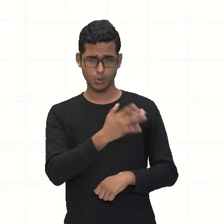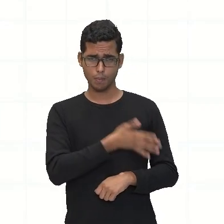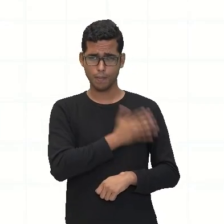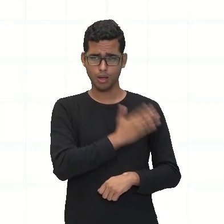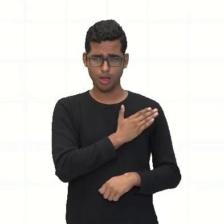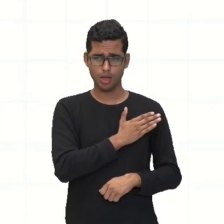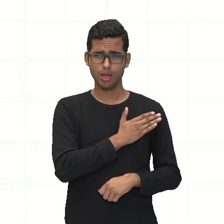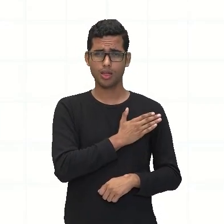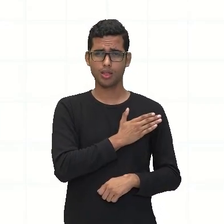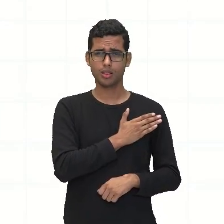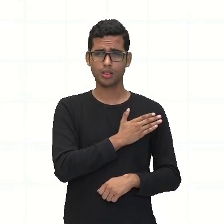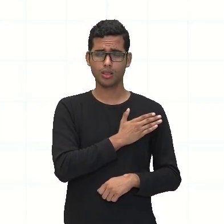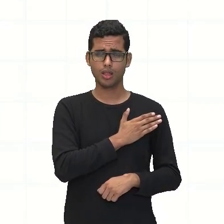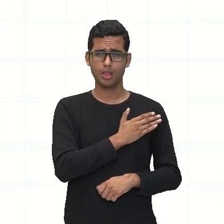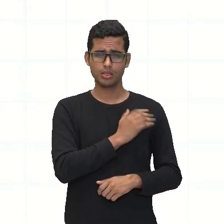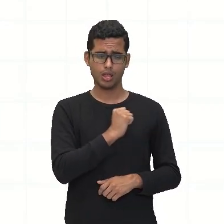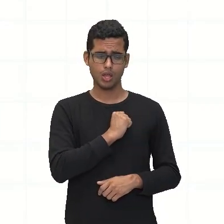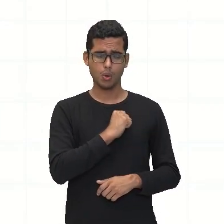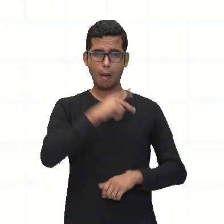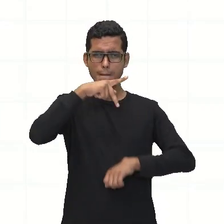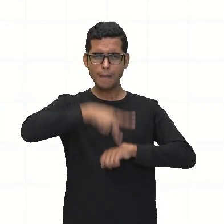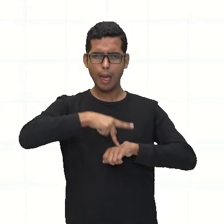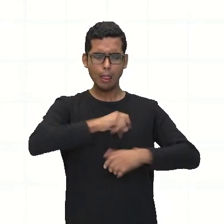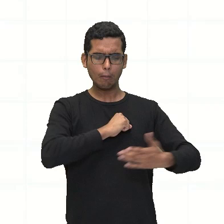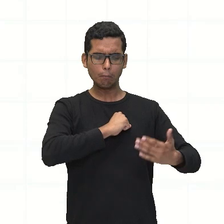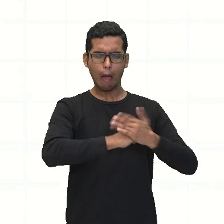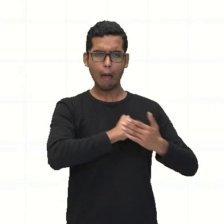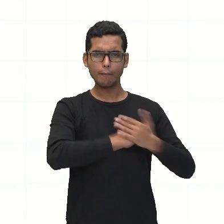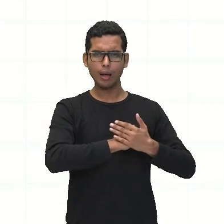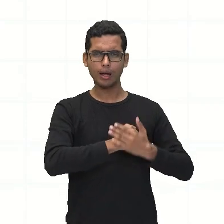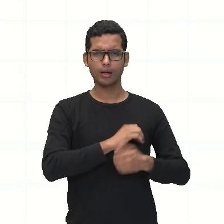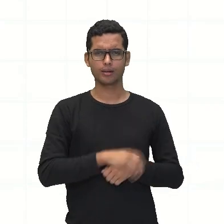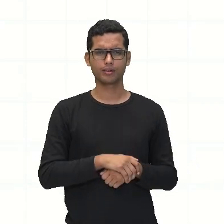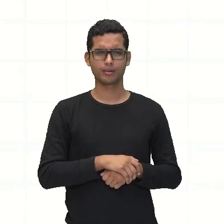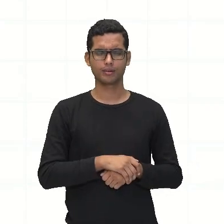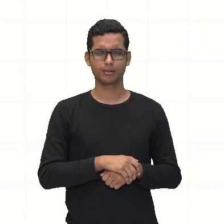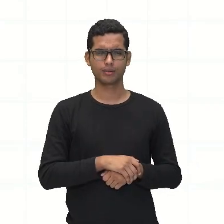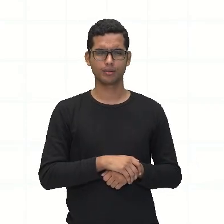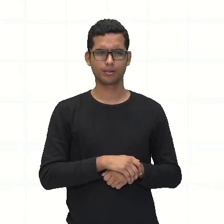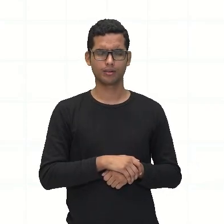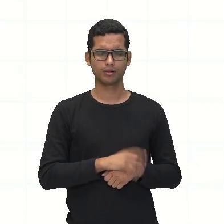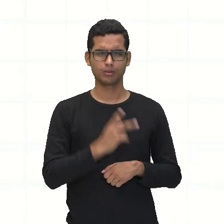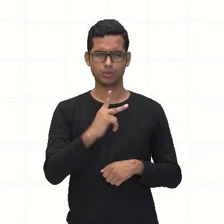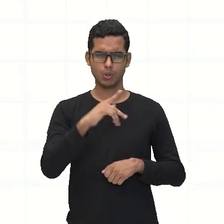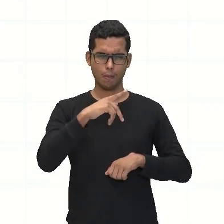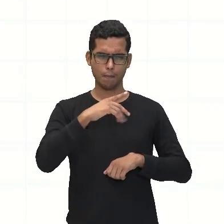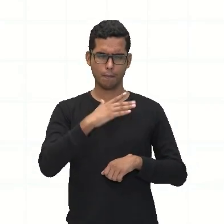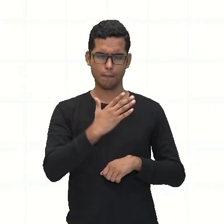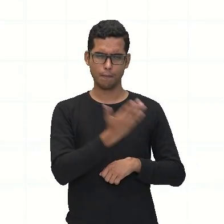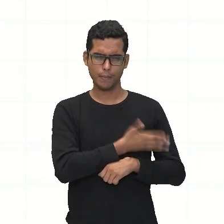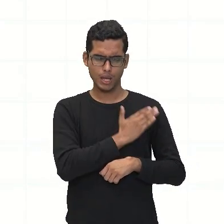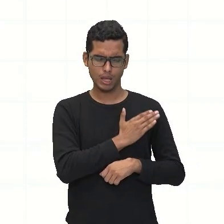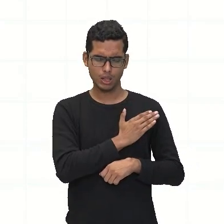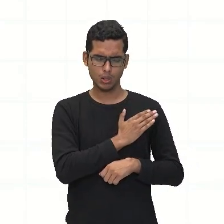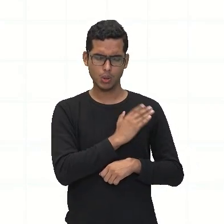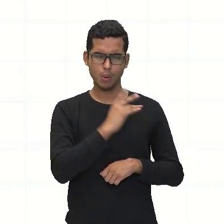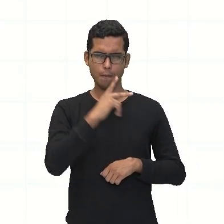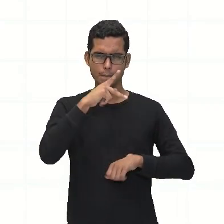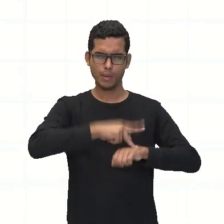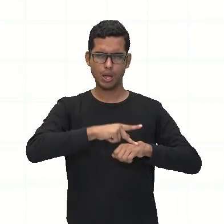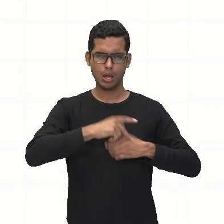uma pedra. Veja, em seu peito bate uma pedra. Observe que em